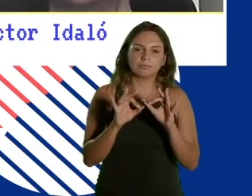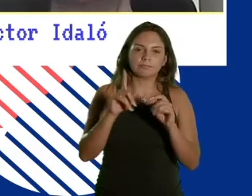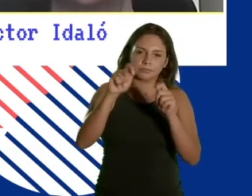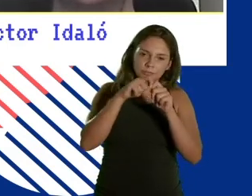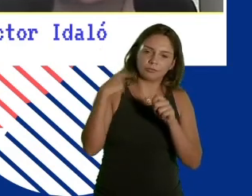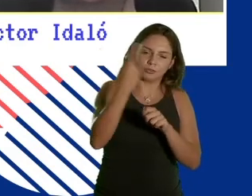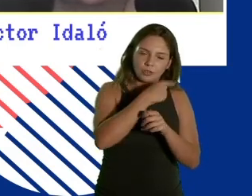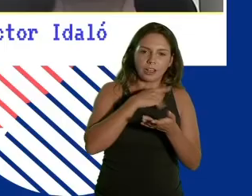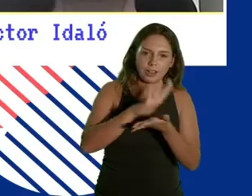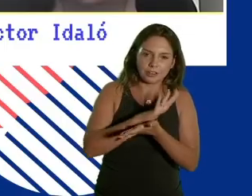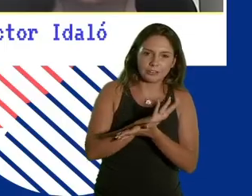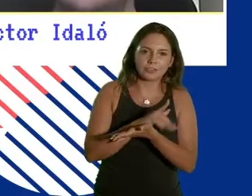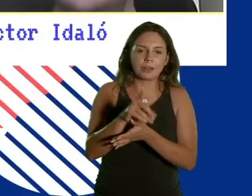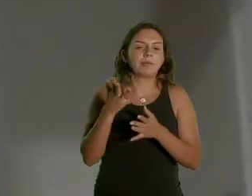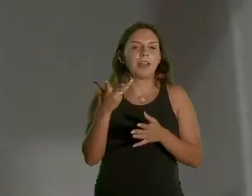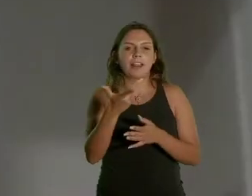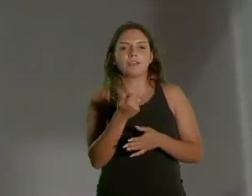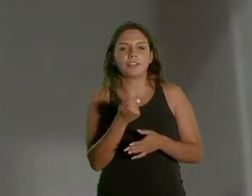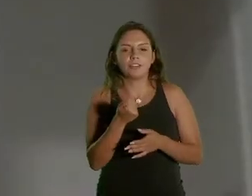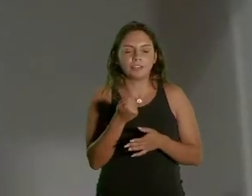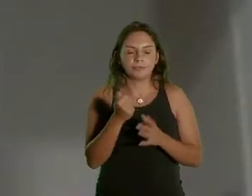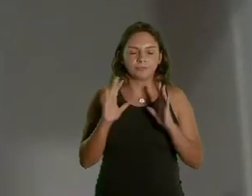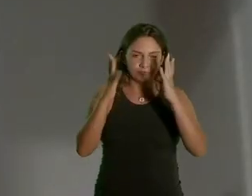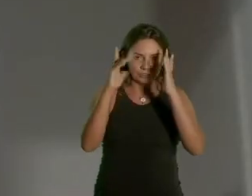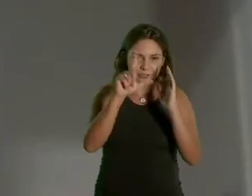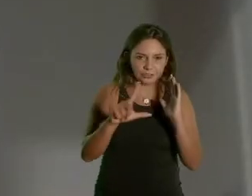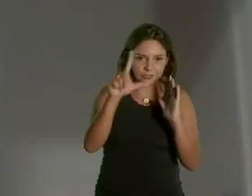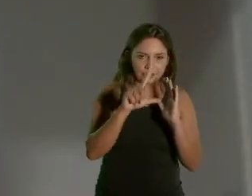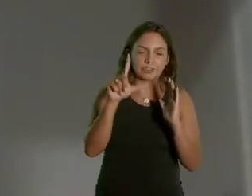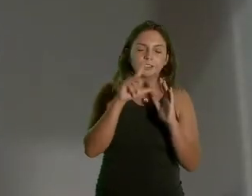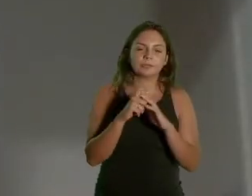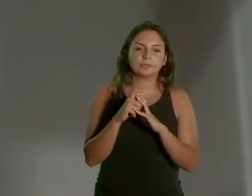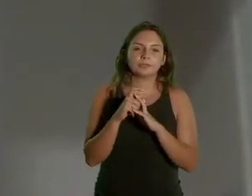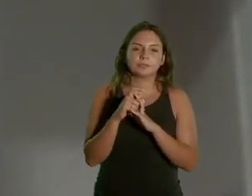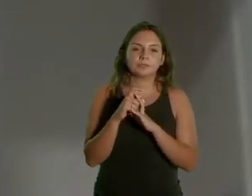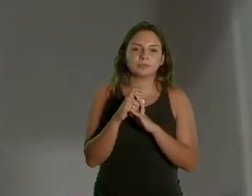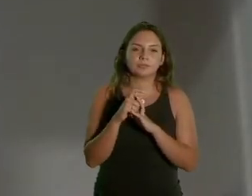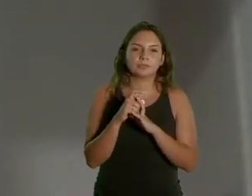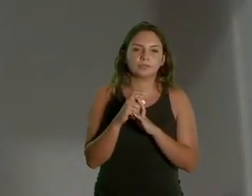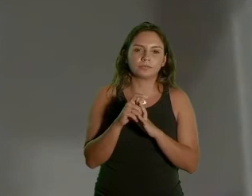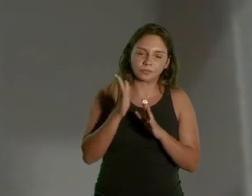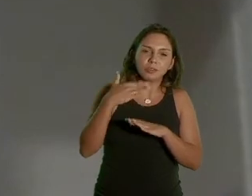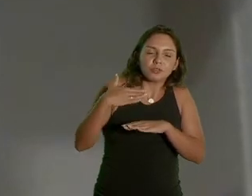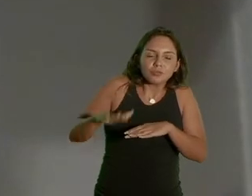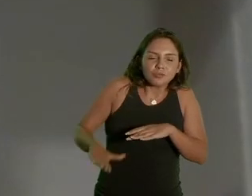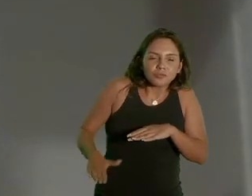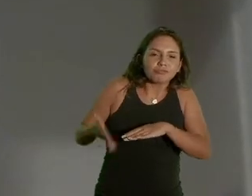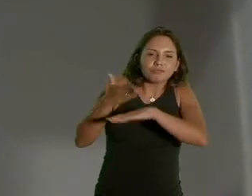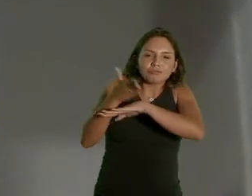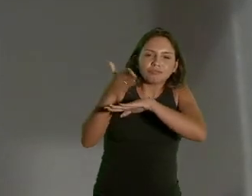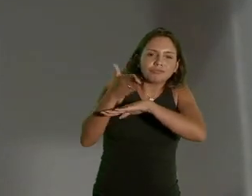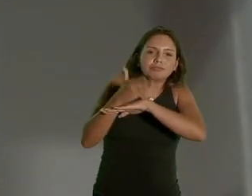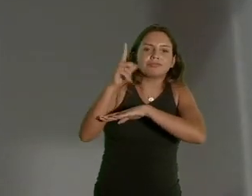para Araxá essa maravilha, que é o Festival Literário, que desde pequenininho eu frequento, com